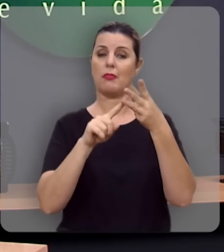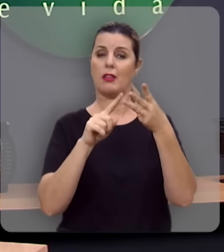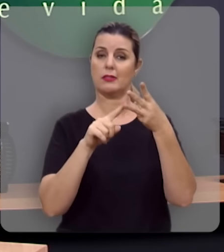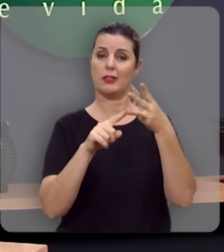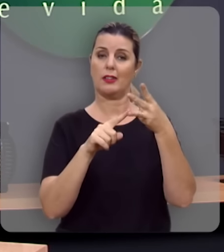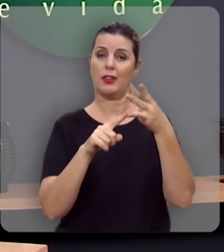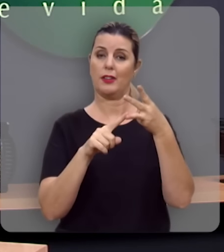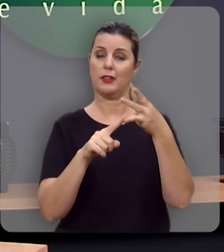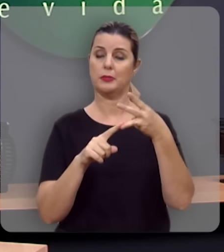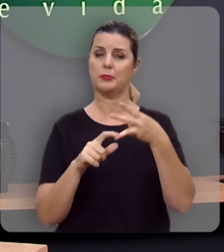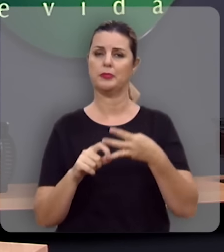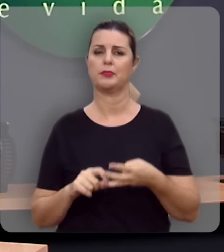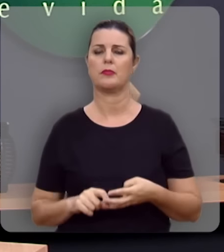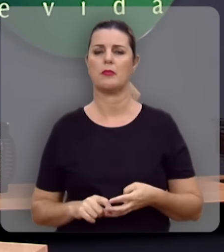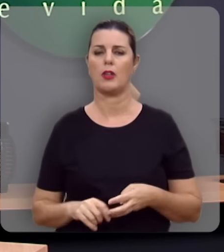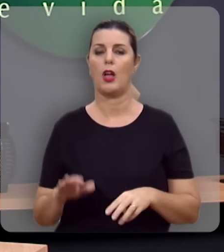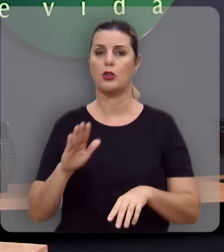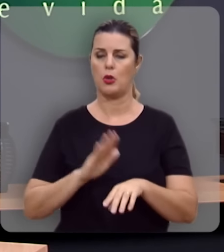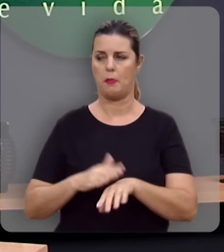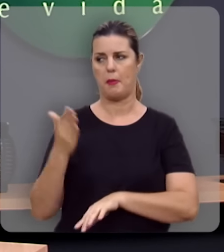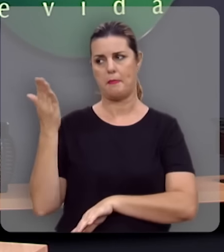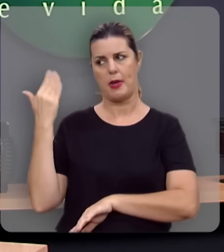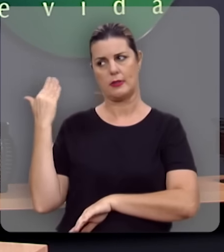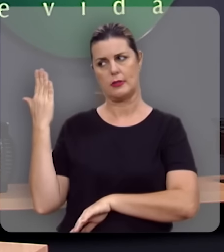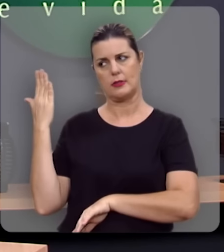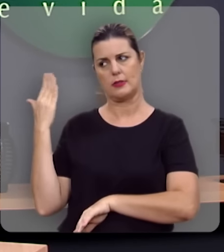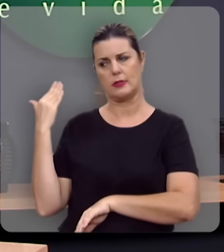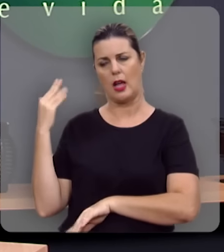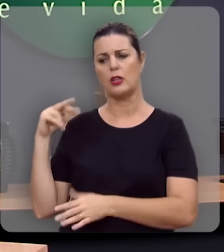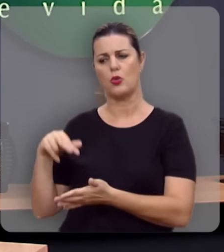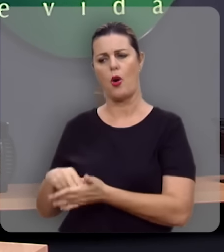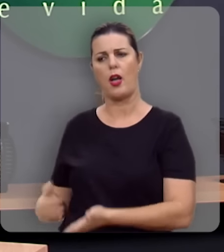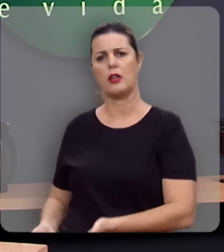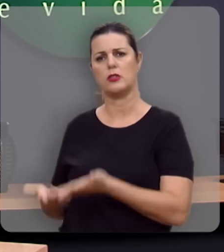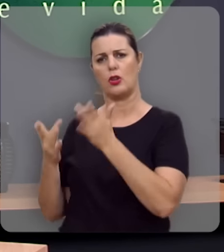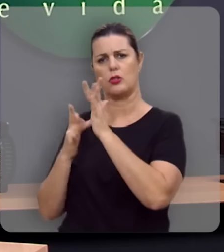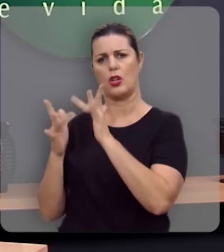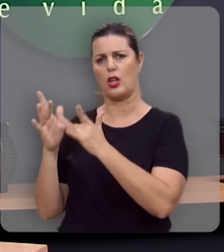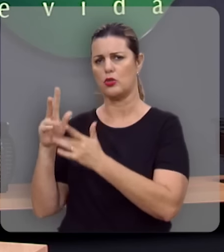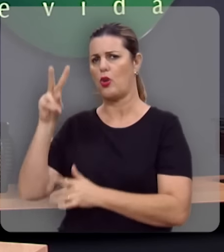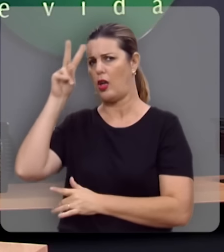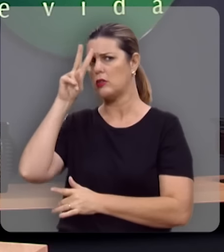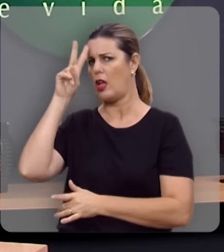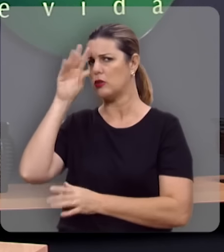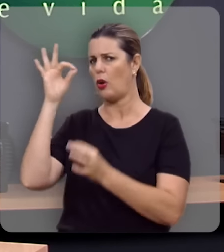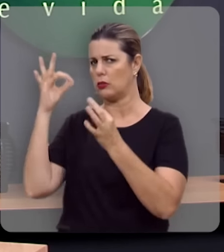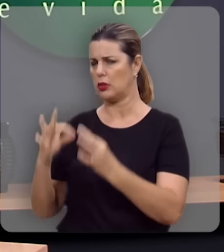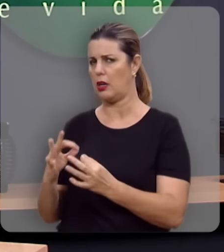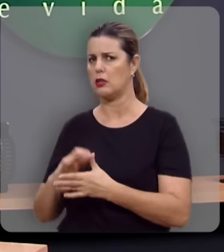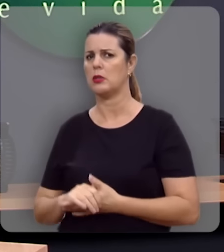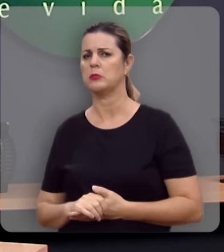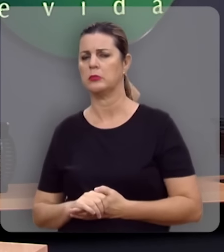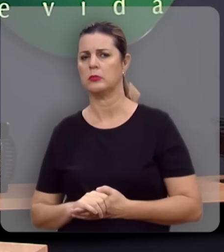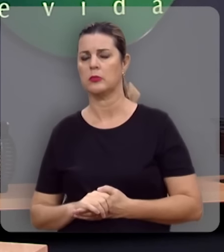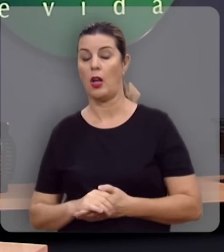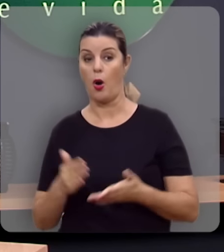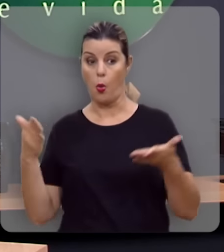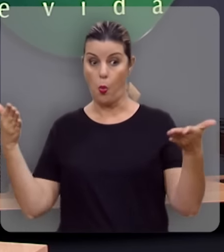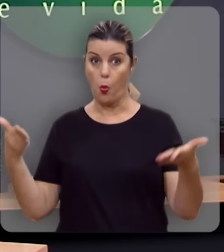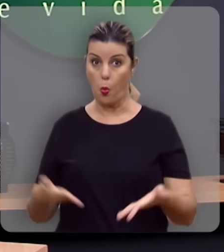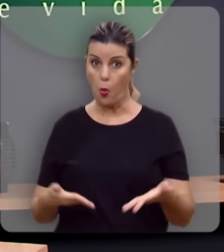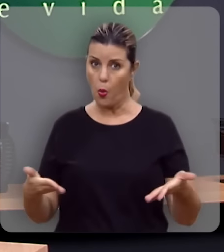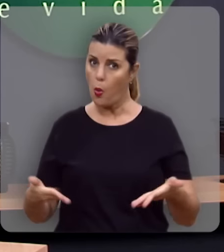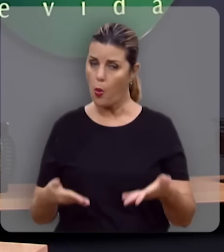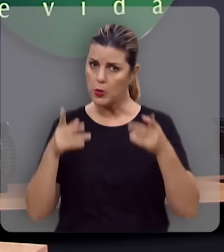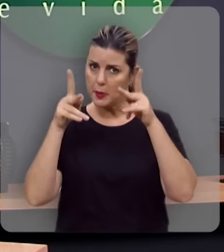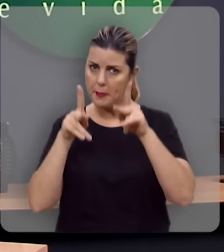uma terceira verdade. Em relação ao passado, a ressurreição de Cristo é um fato histórico incontroverso.